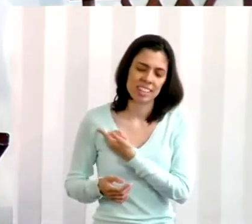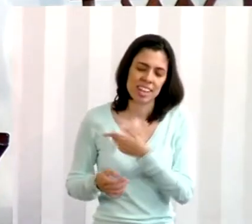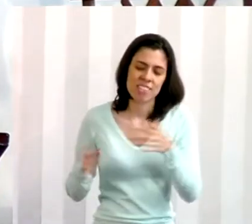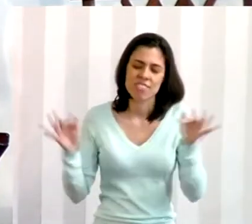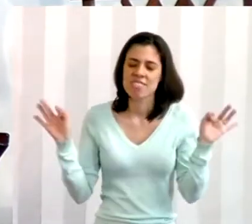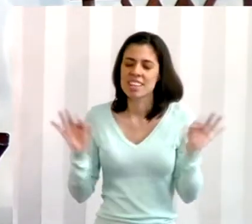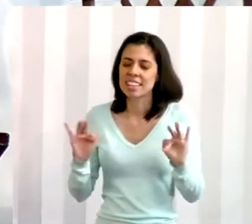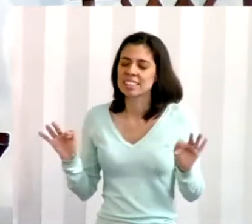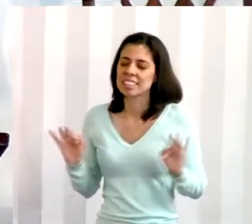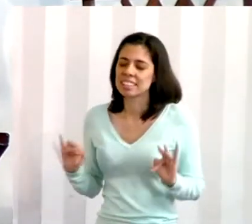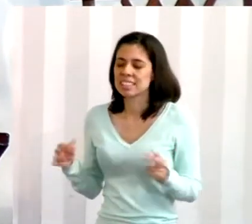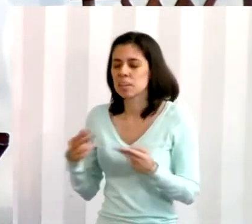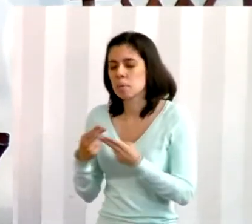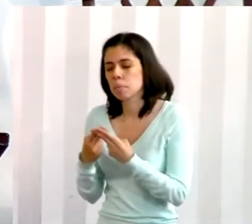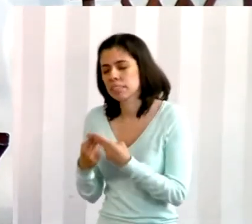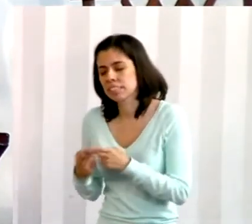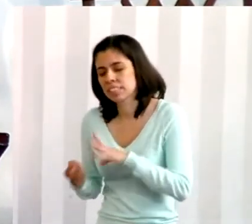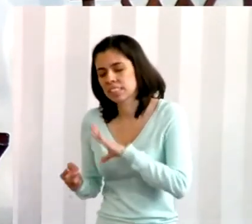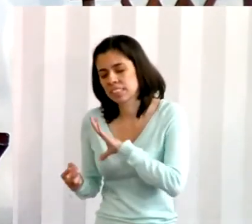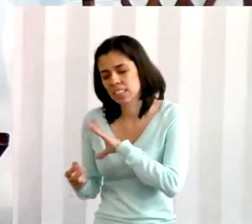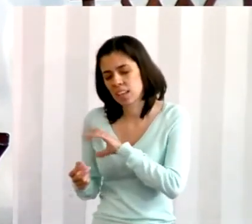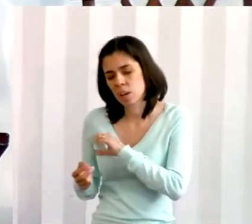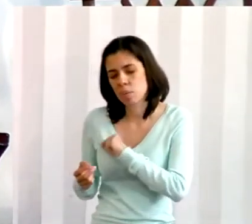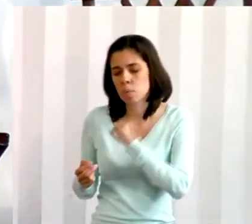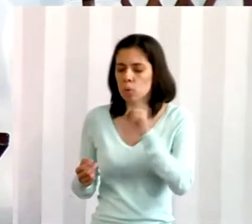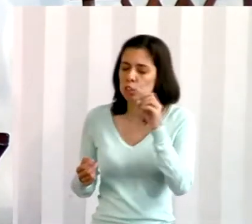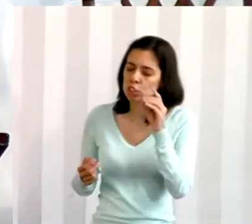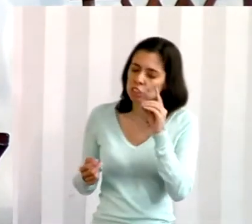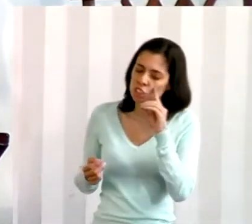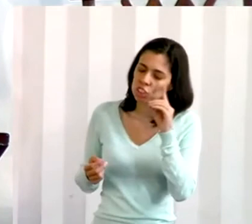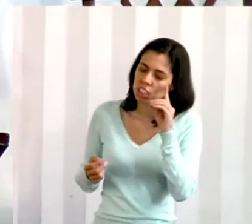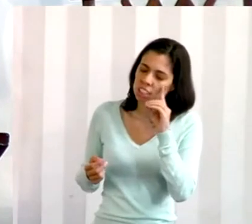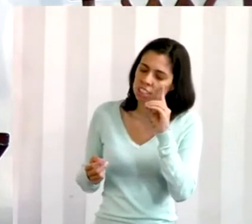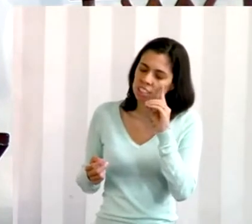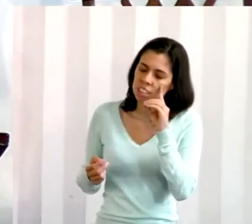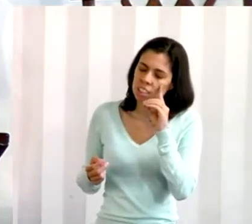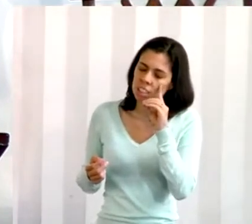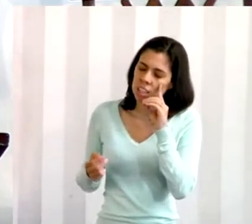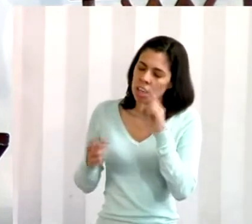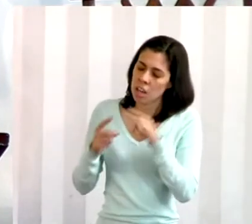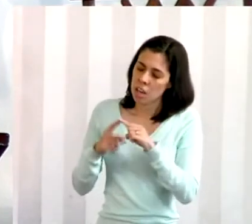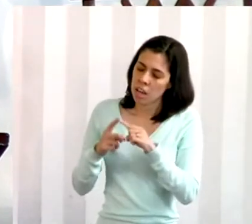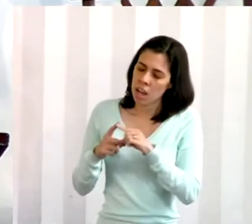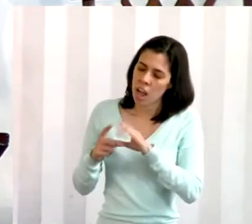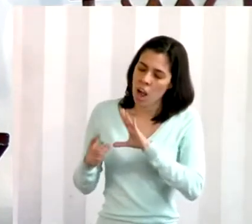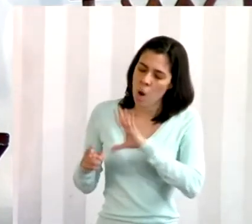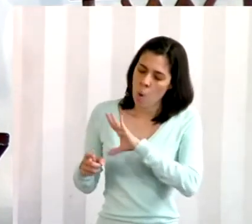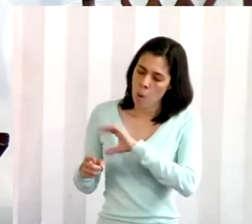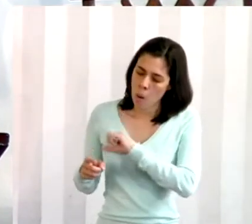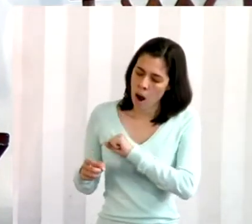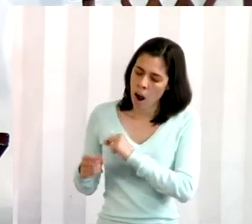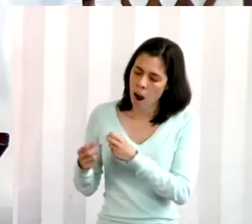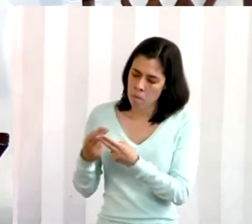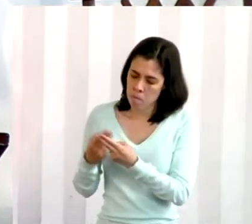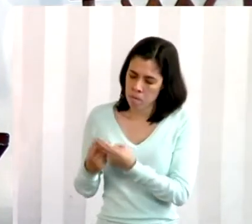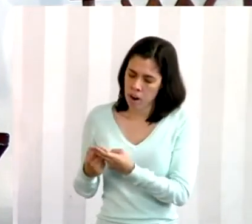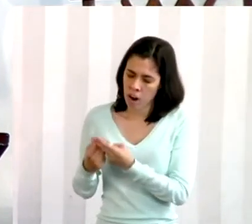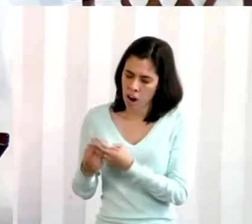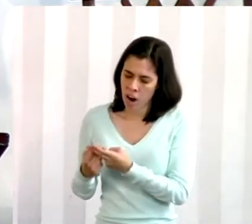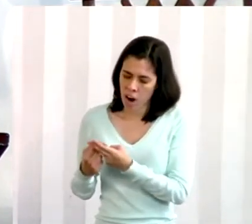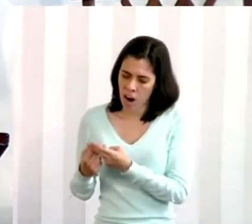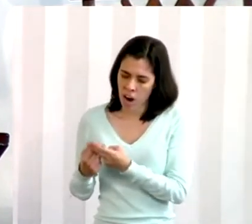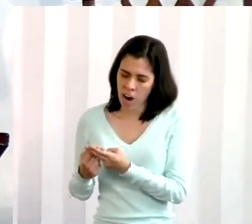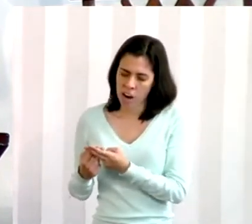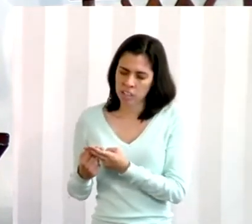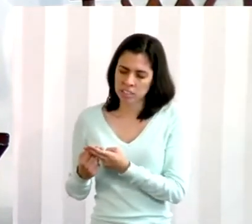a paciência no amor, porque um dia Paulo disse que o amor é paciente. Dá-nos, Senhor, o gosto